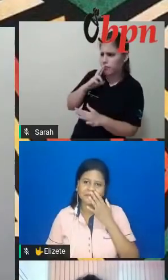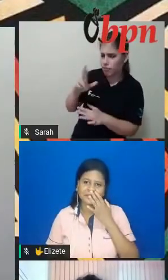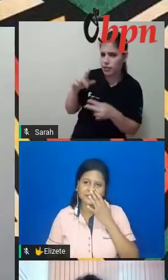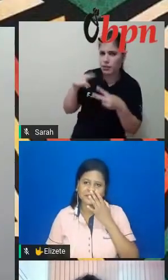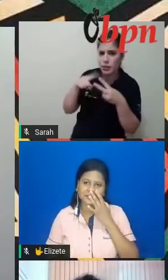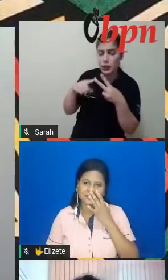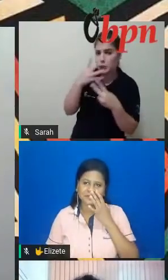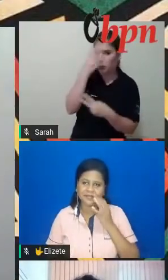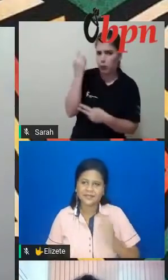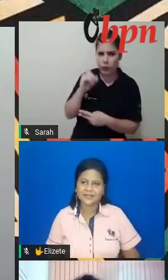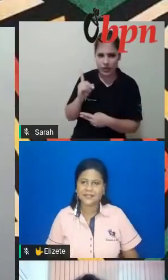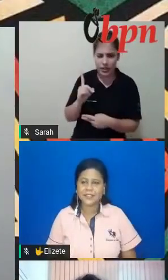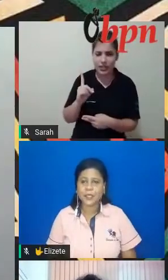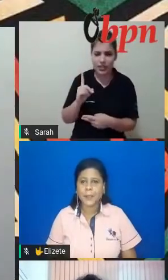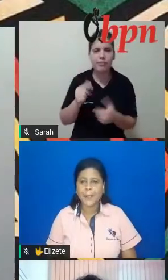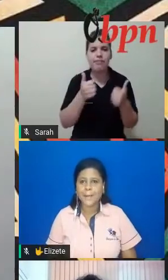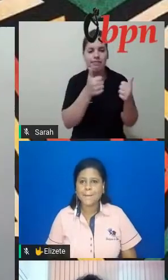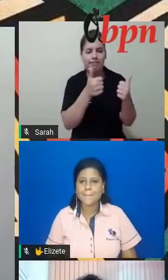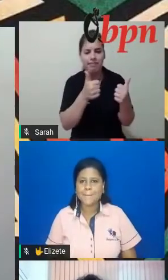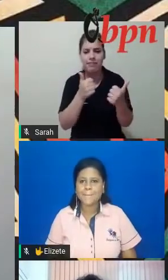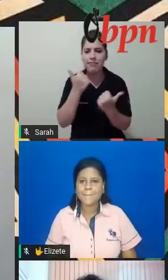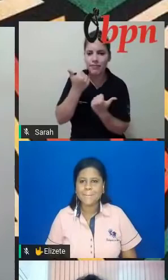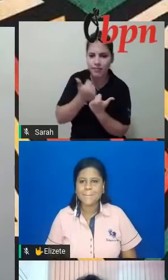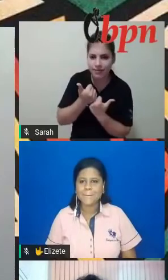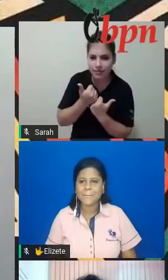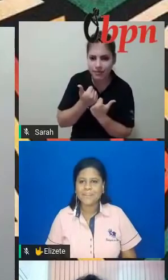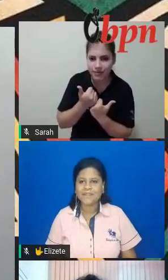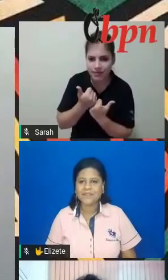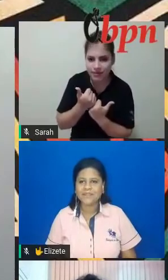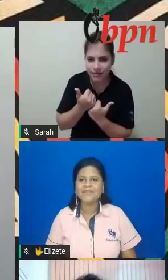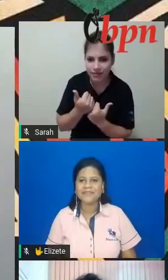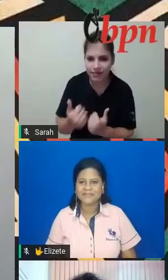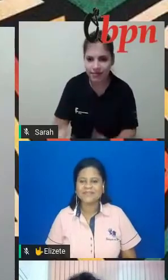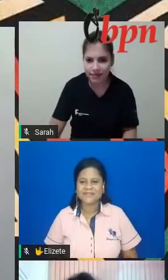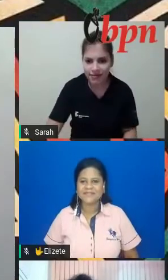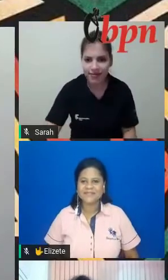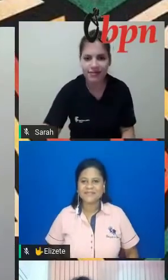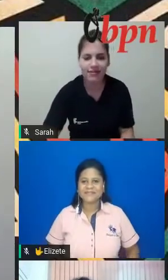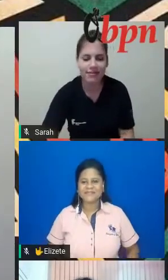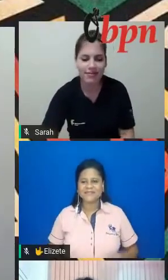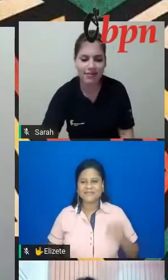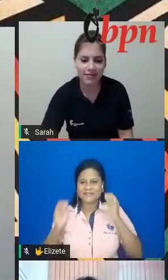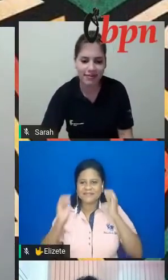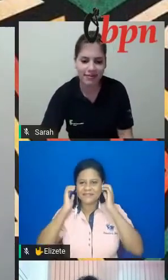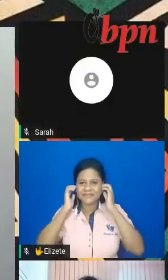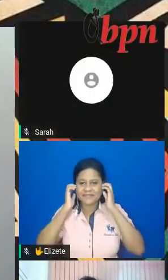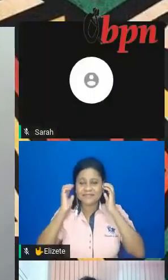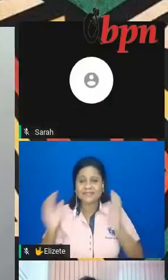esqueço. Perfeito. Tá, obrigado por enquanto.